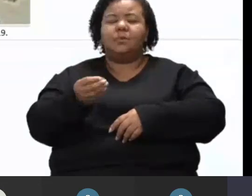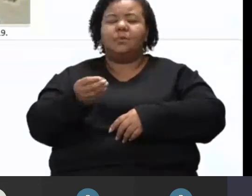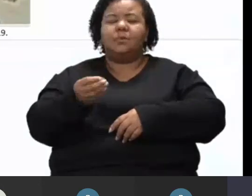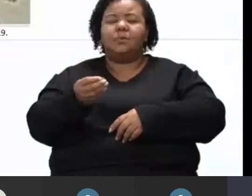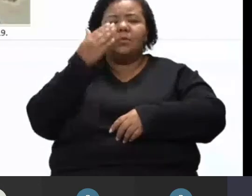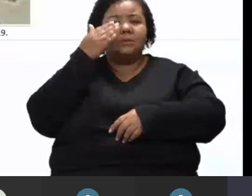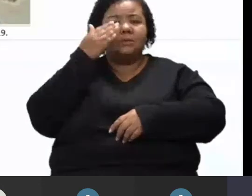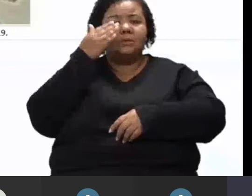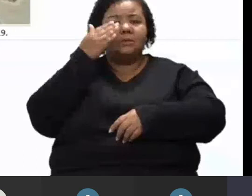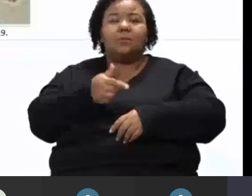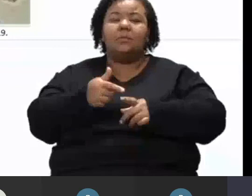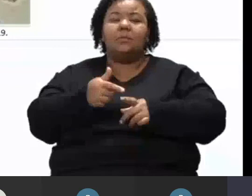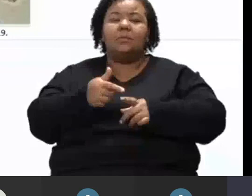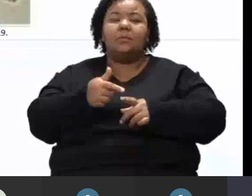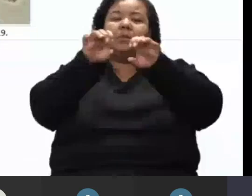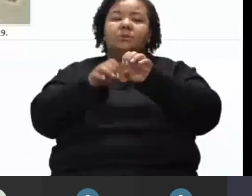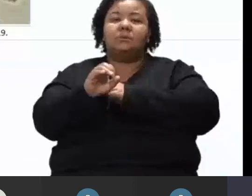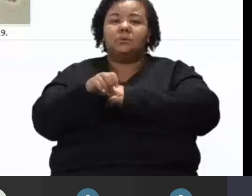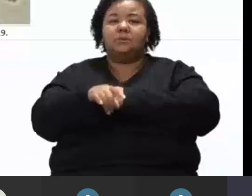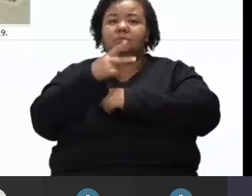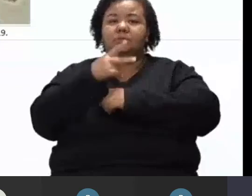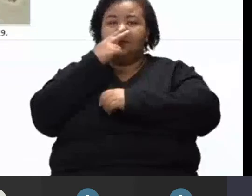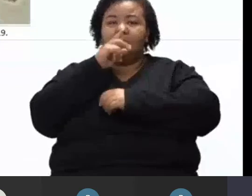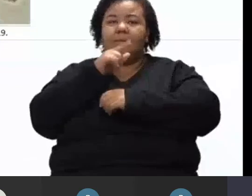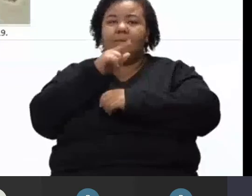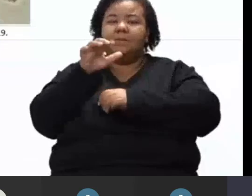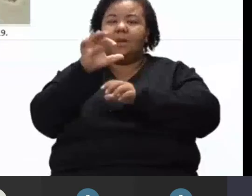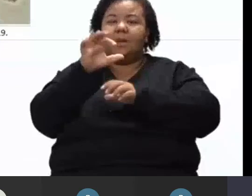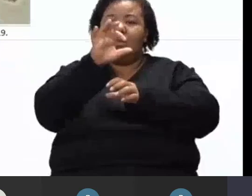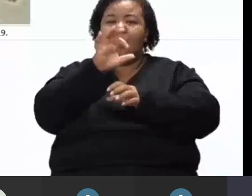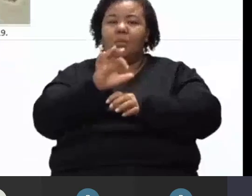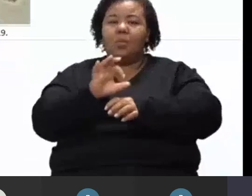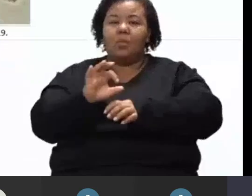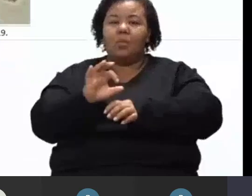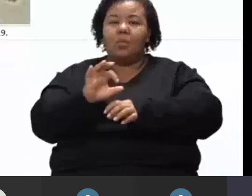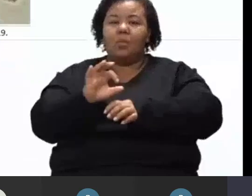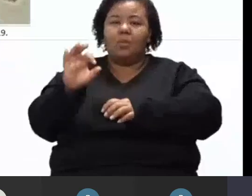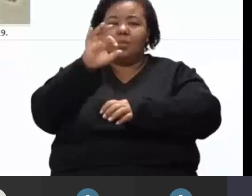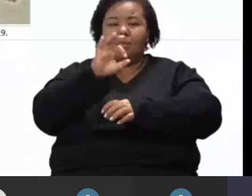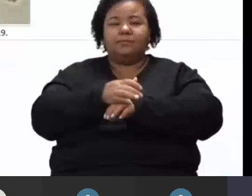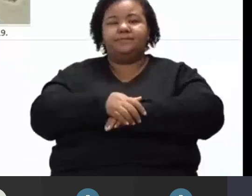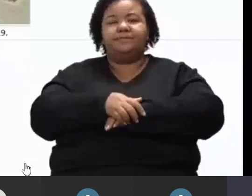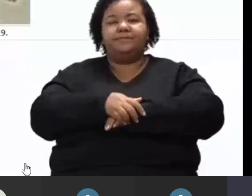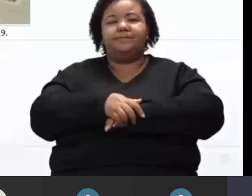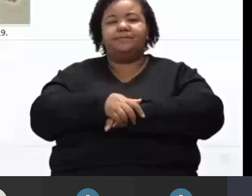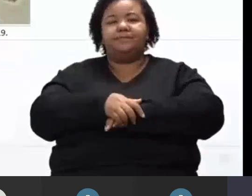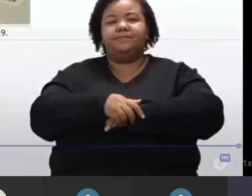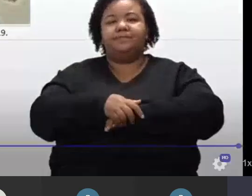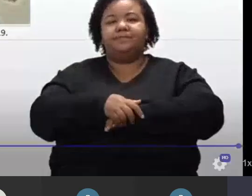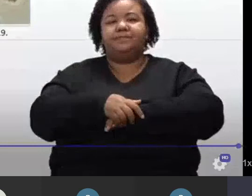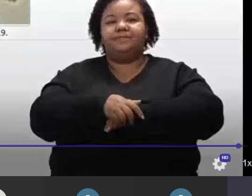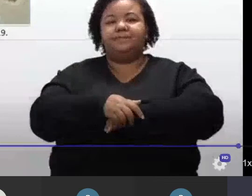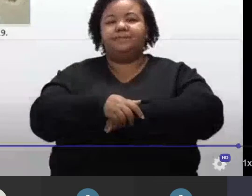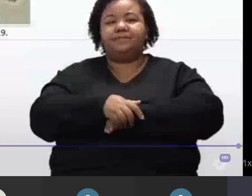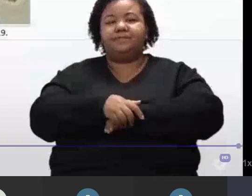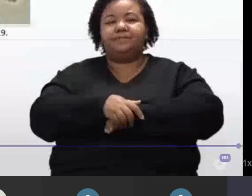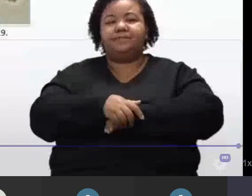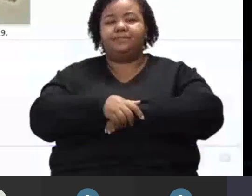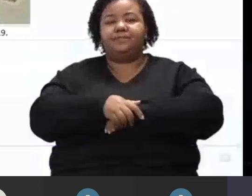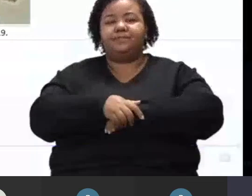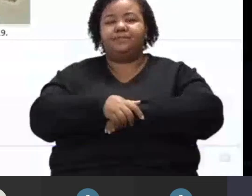dos conidiosporos, ele tem essa estrutura meio globosa, meio ovalada, certo? Então, repare